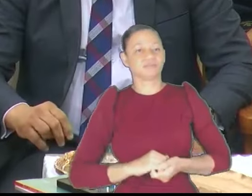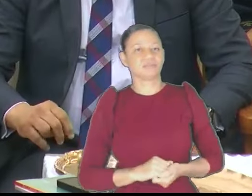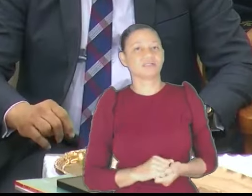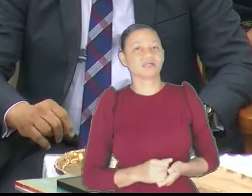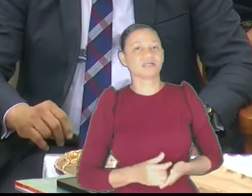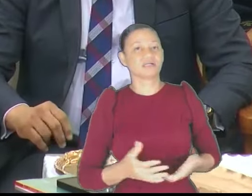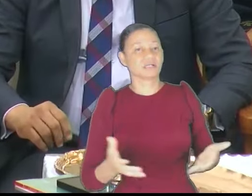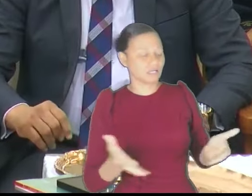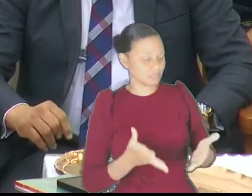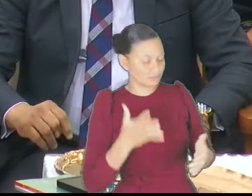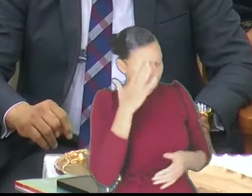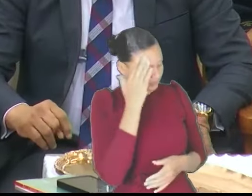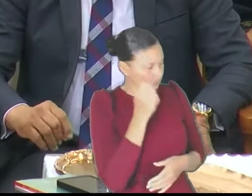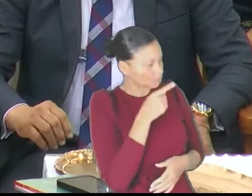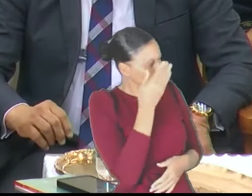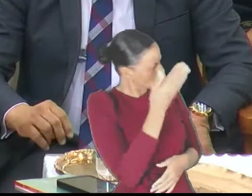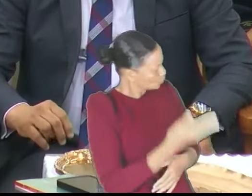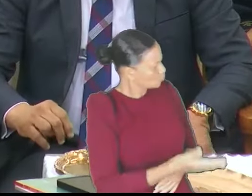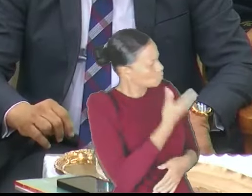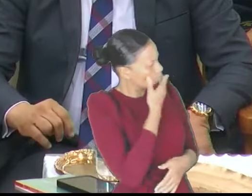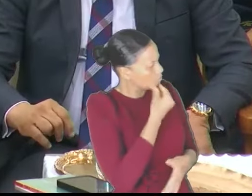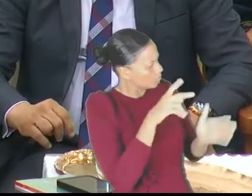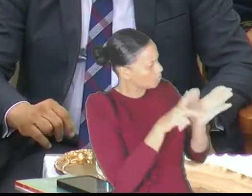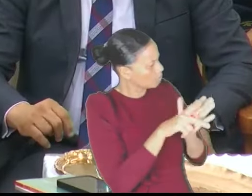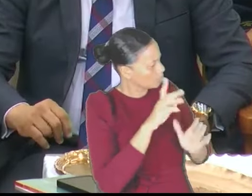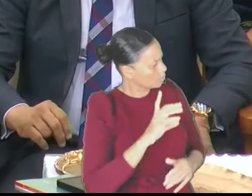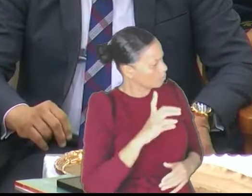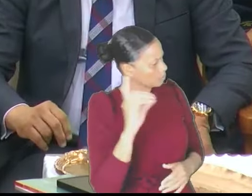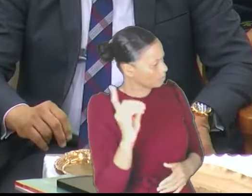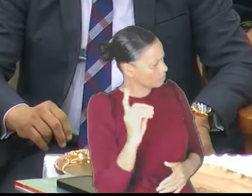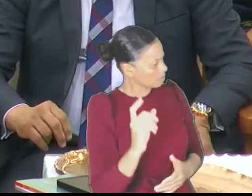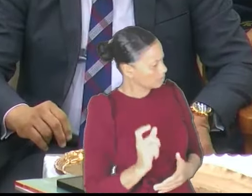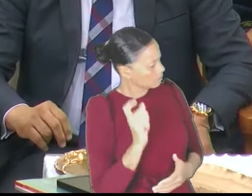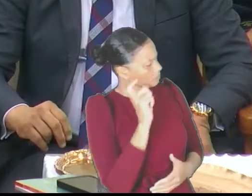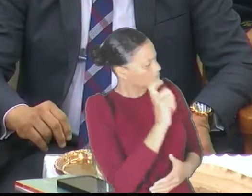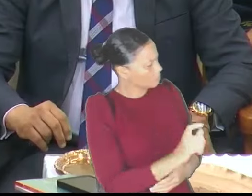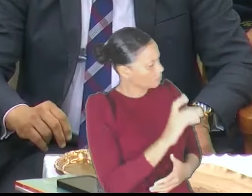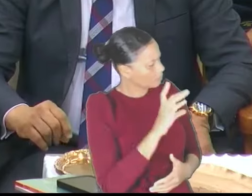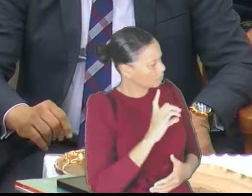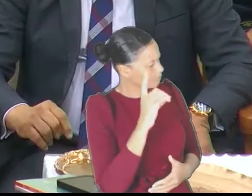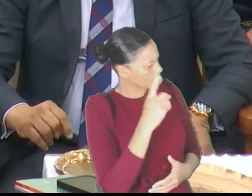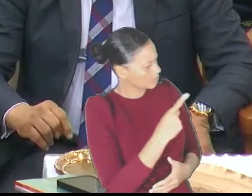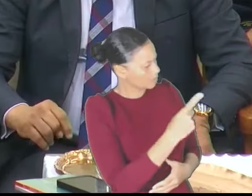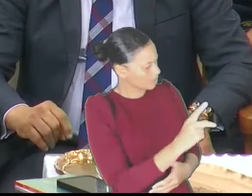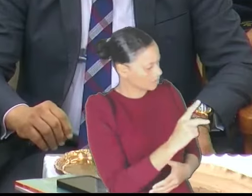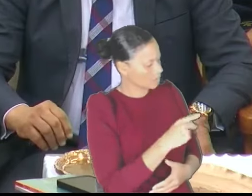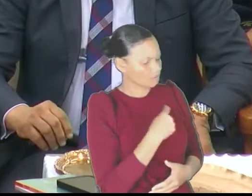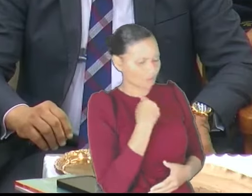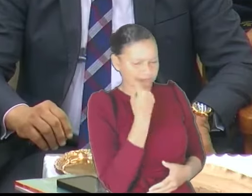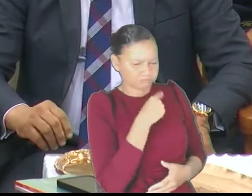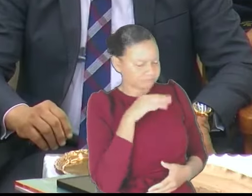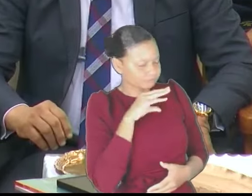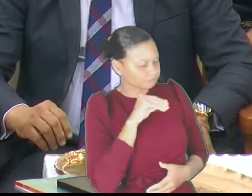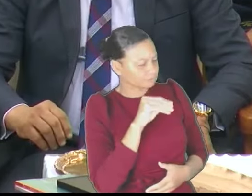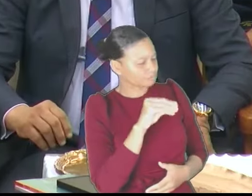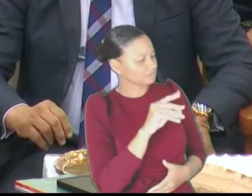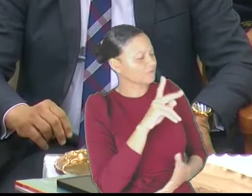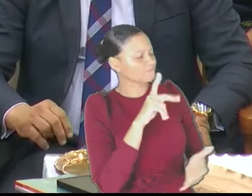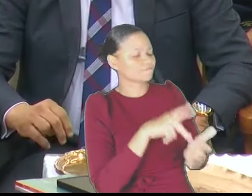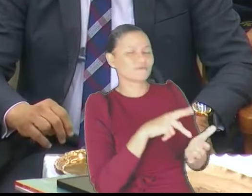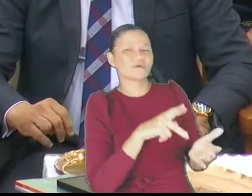agora sei que tu és homem de Deus, e a palavra de Deus na tua boca é a verdade.